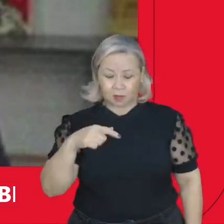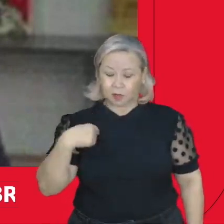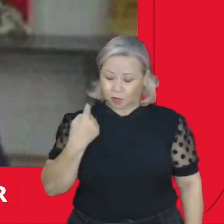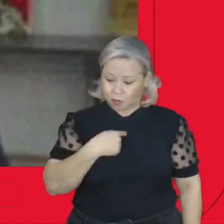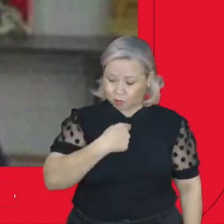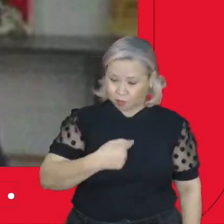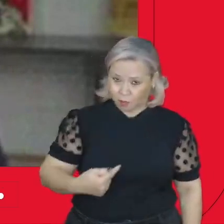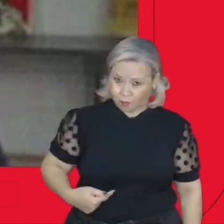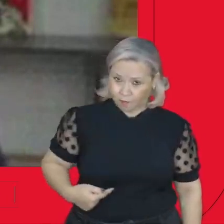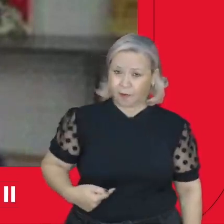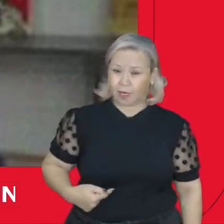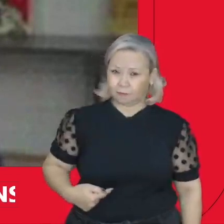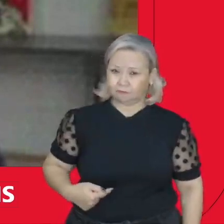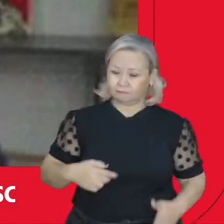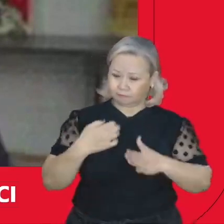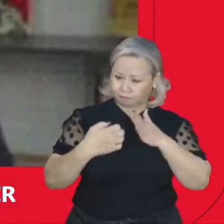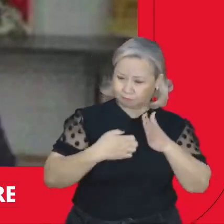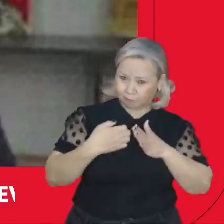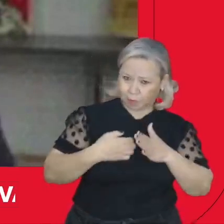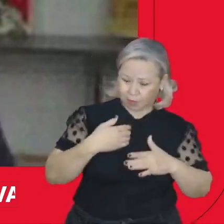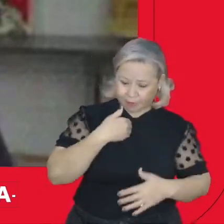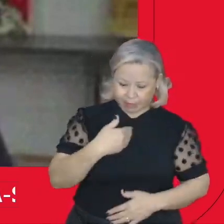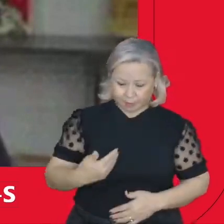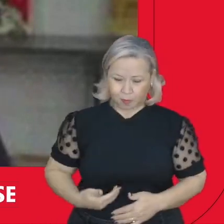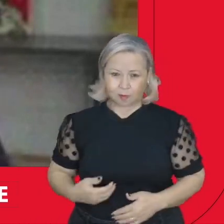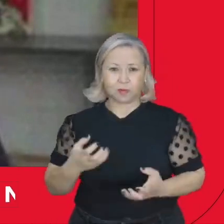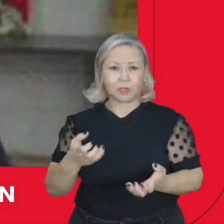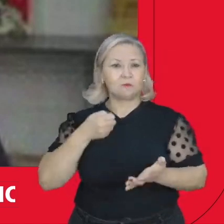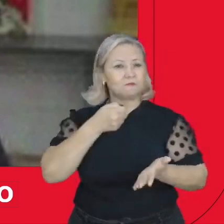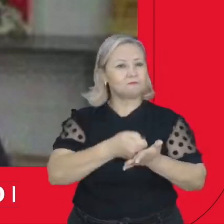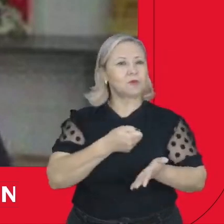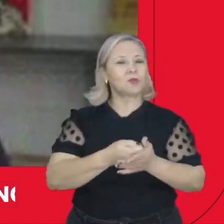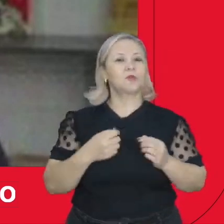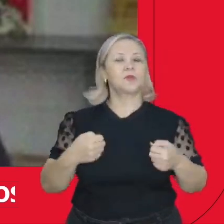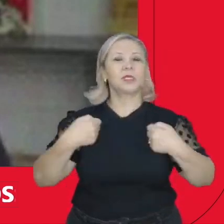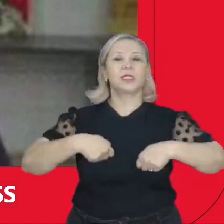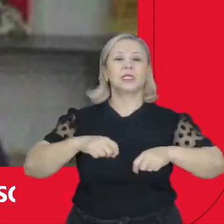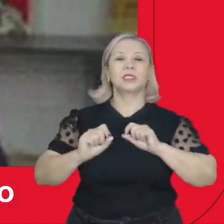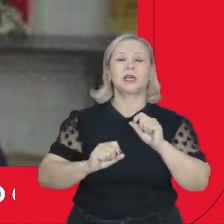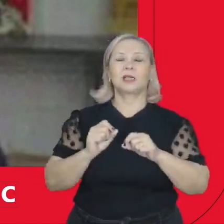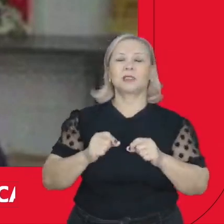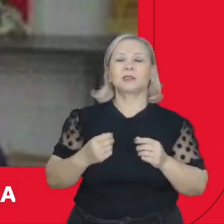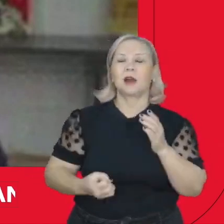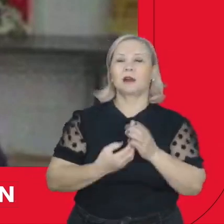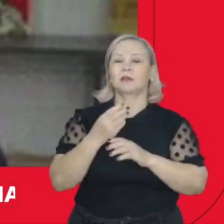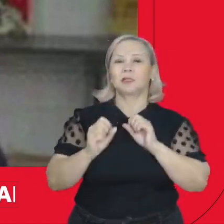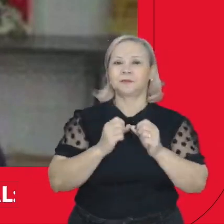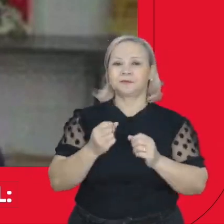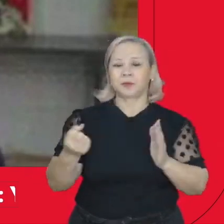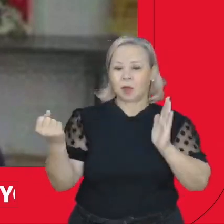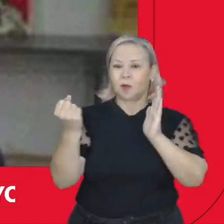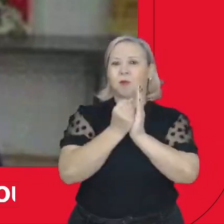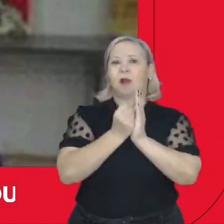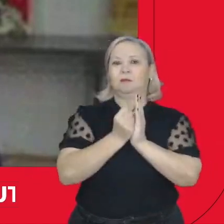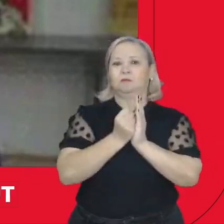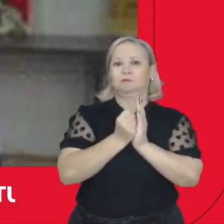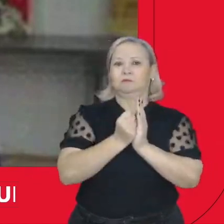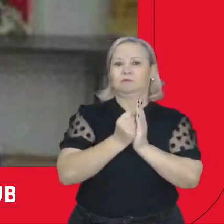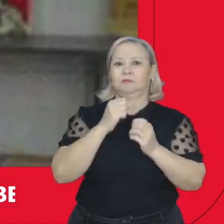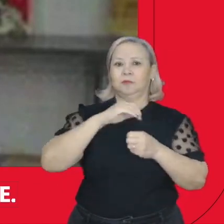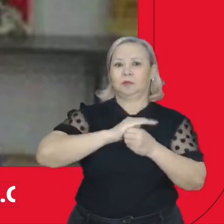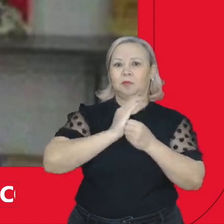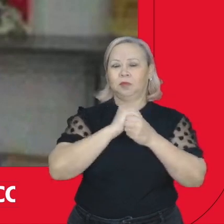pública e vai estar fortalecida. Nós queremos cumprir, se for necessário, que está estabelecido no novo marco do saneamento, que são